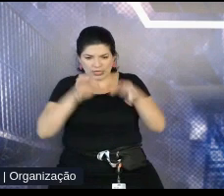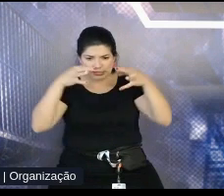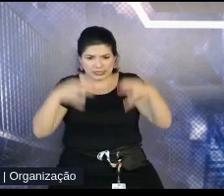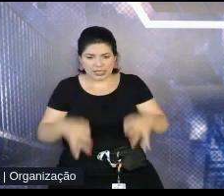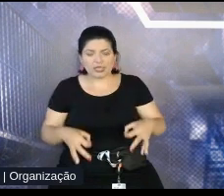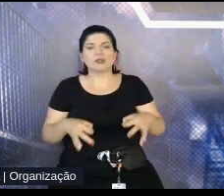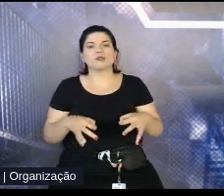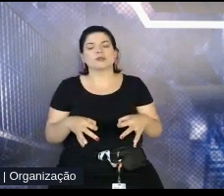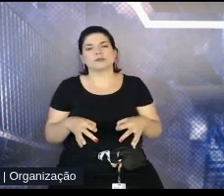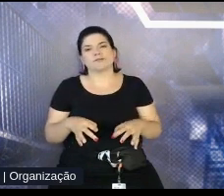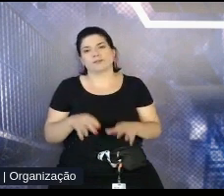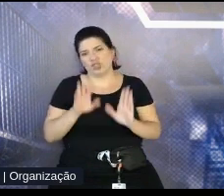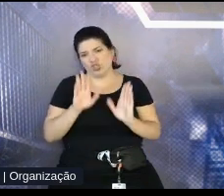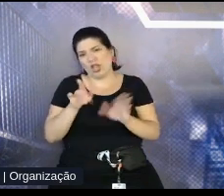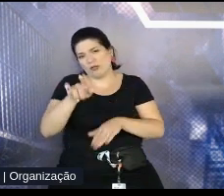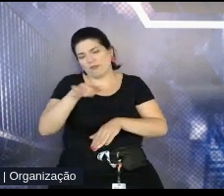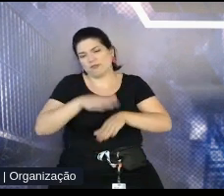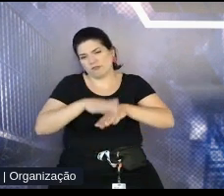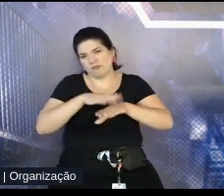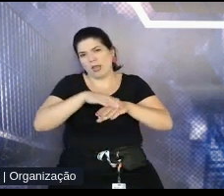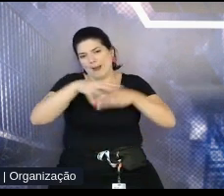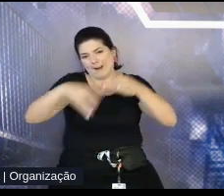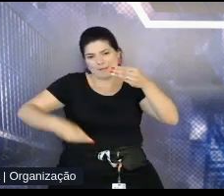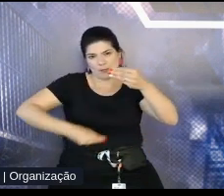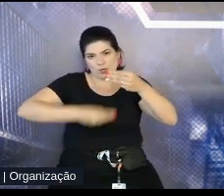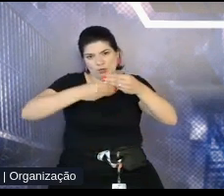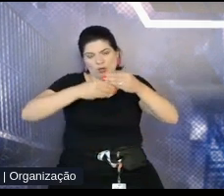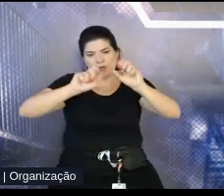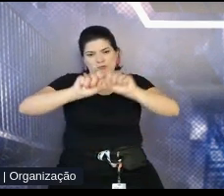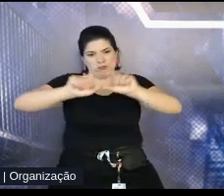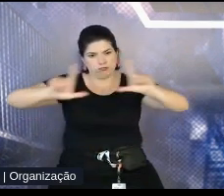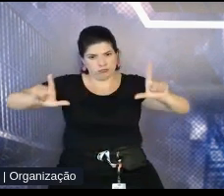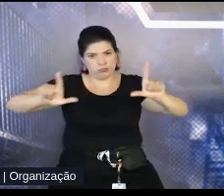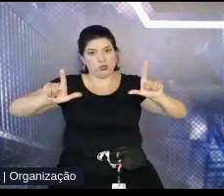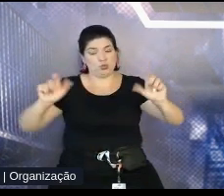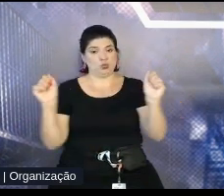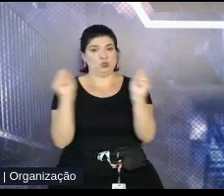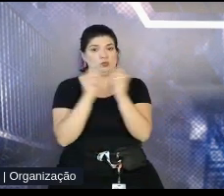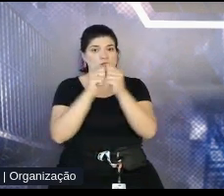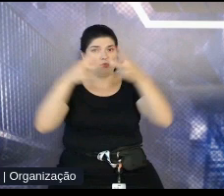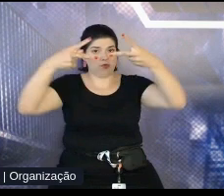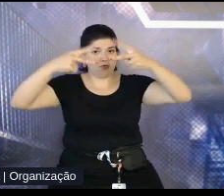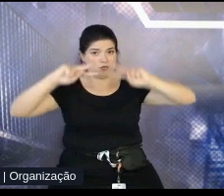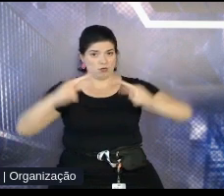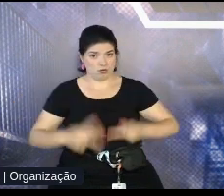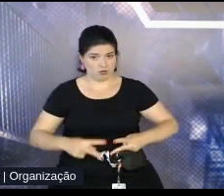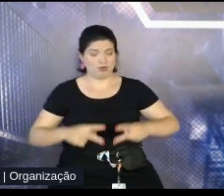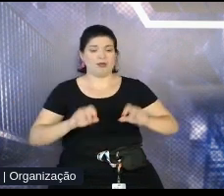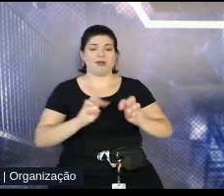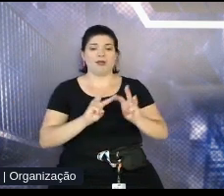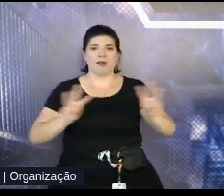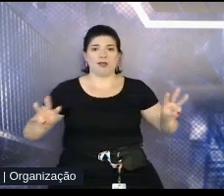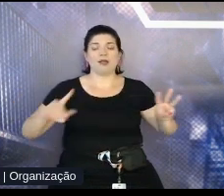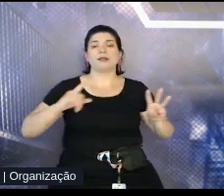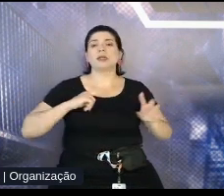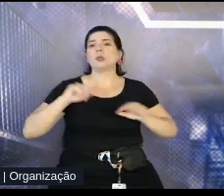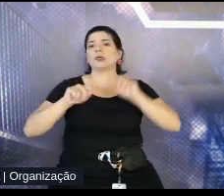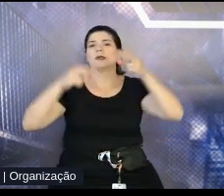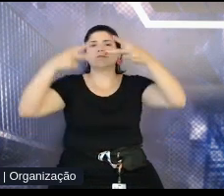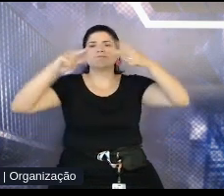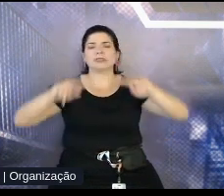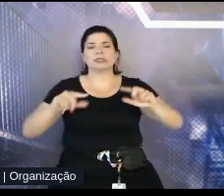já implementou, né, uma página web aí com HTML, as tags HTML têm um contexto semântico